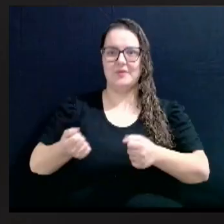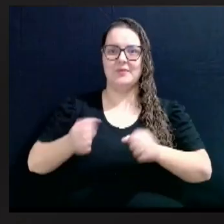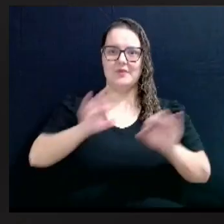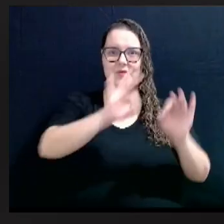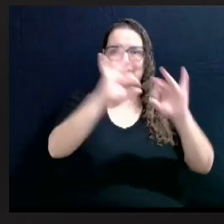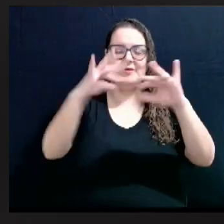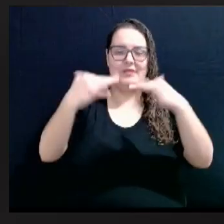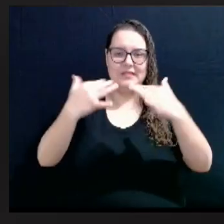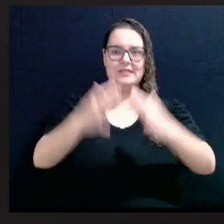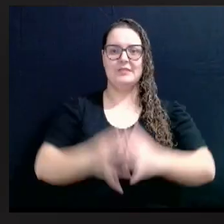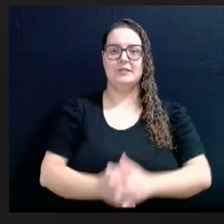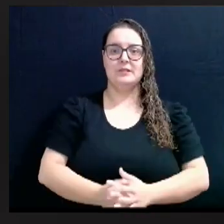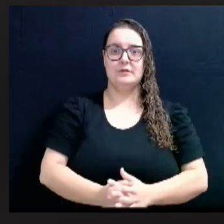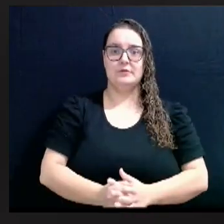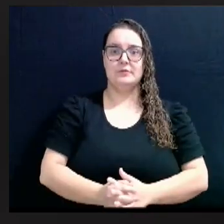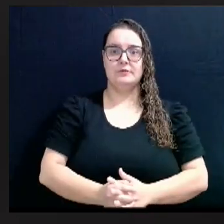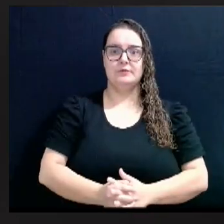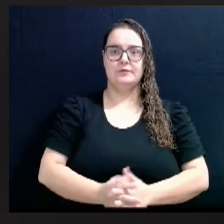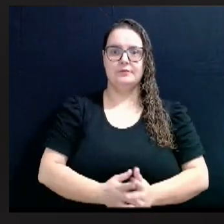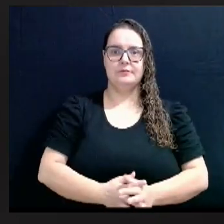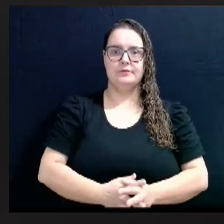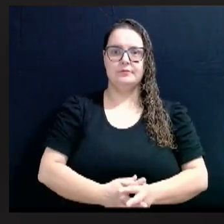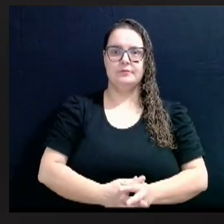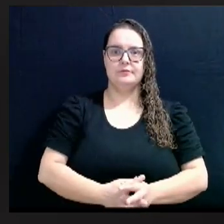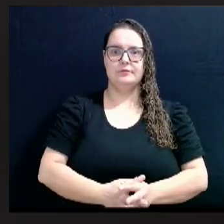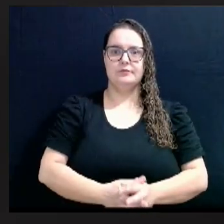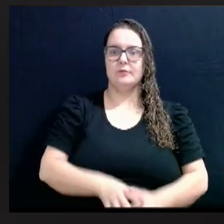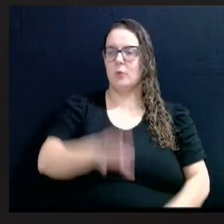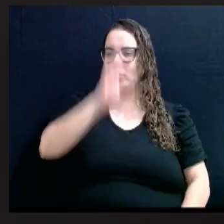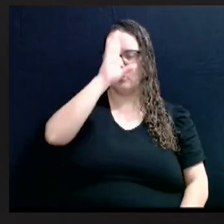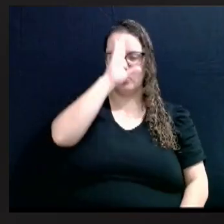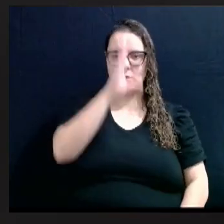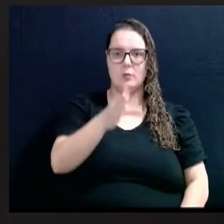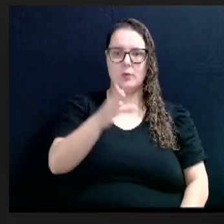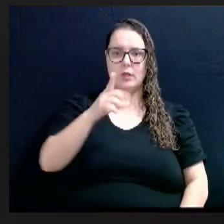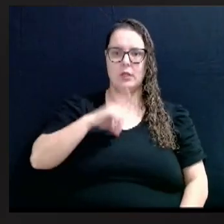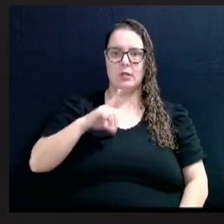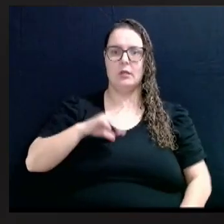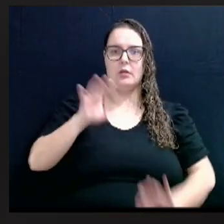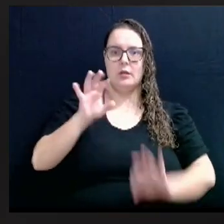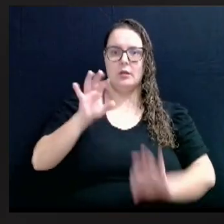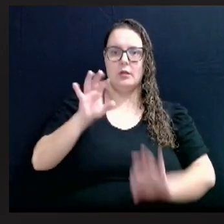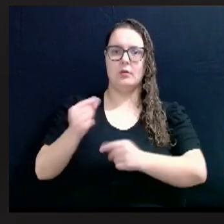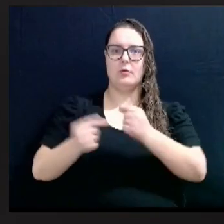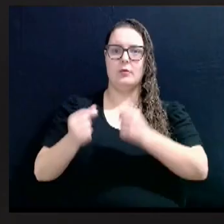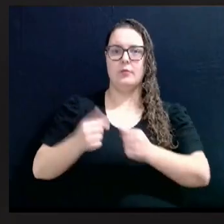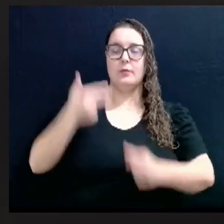telespectadores. O primordial é ela ter um planejamento financeiro, Rafael,